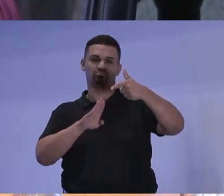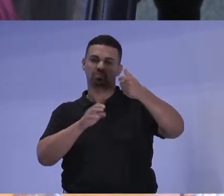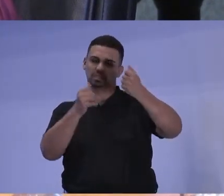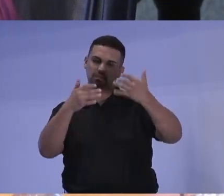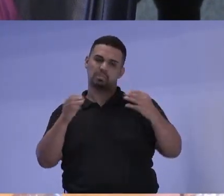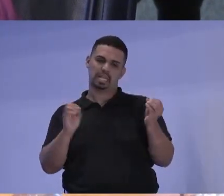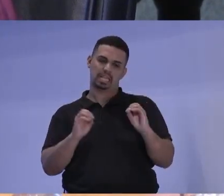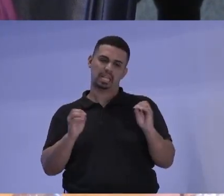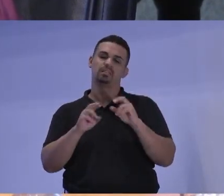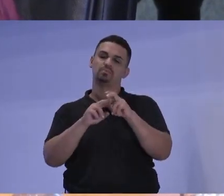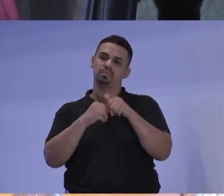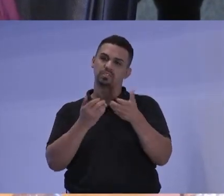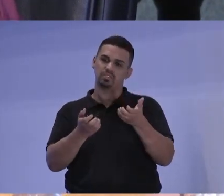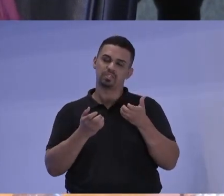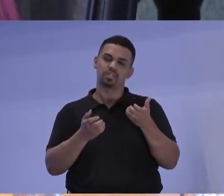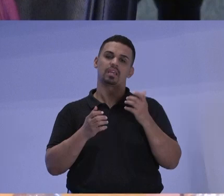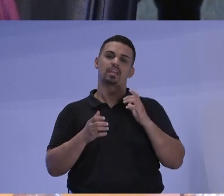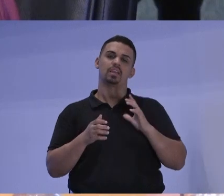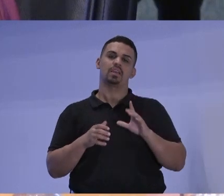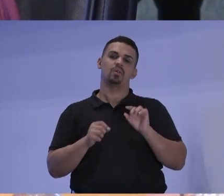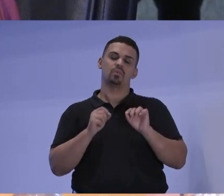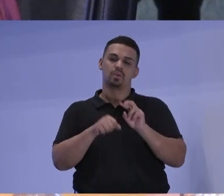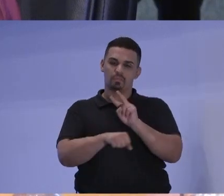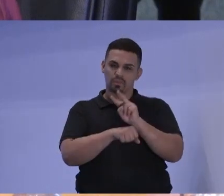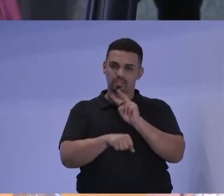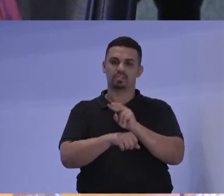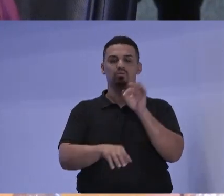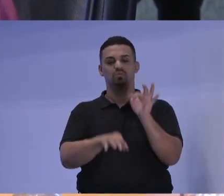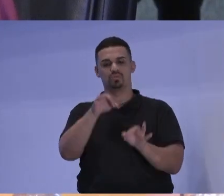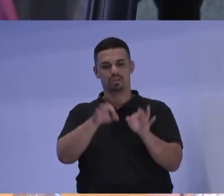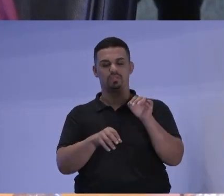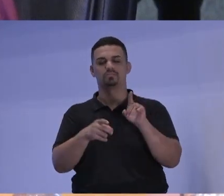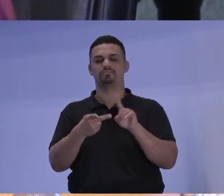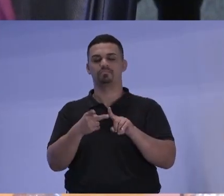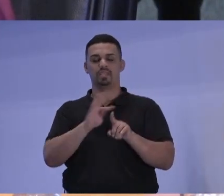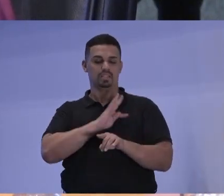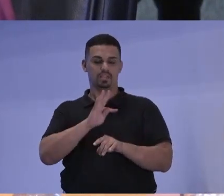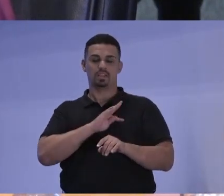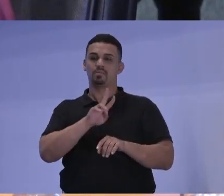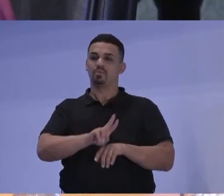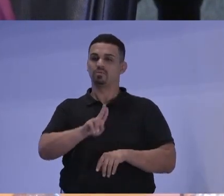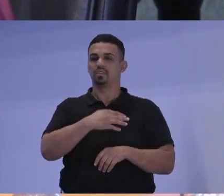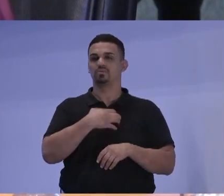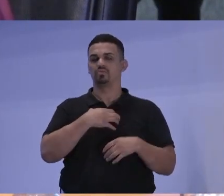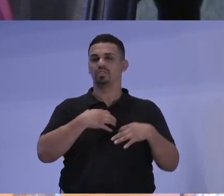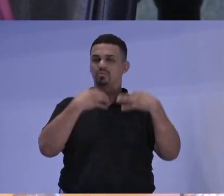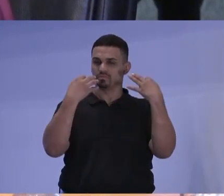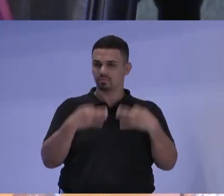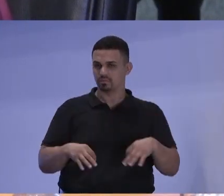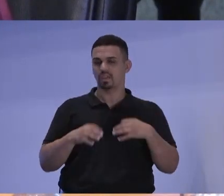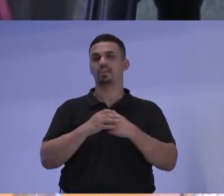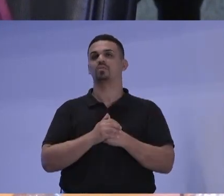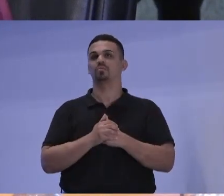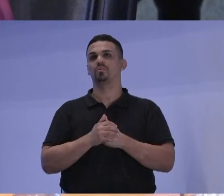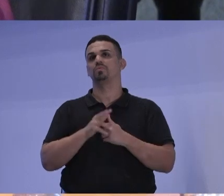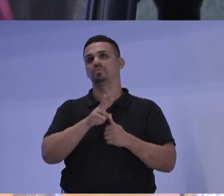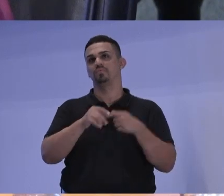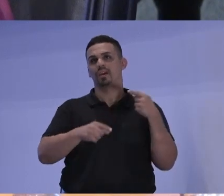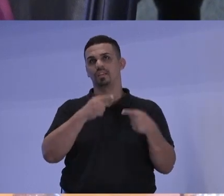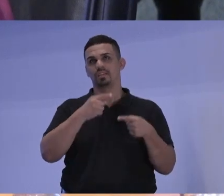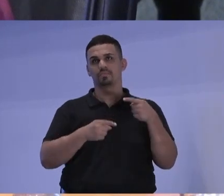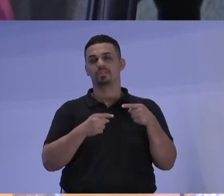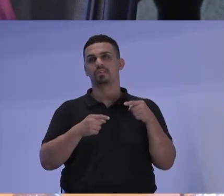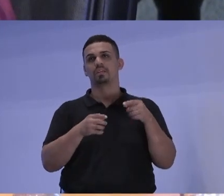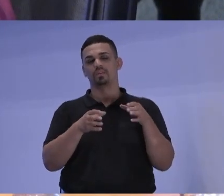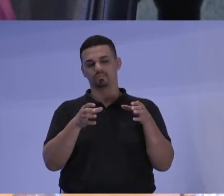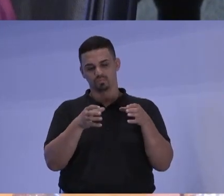respaldo jurídico e técnico para usar de uma forma muito racional e efetiva, a gente vai discutir isso em âmbito de